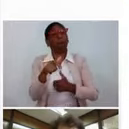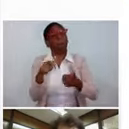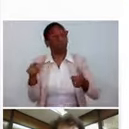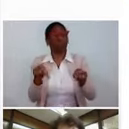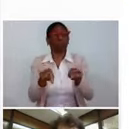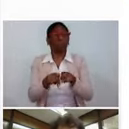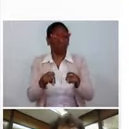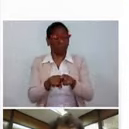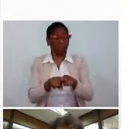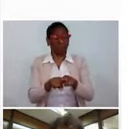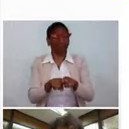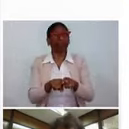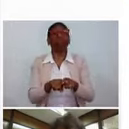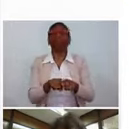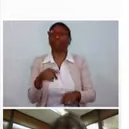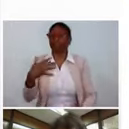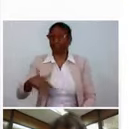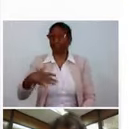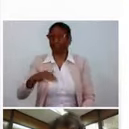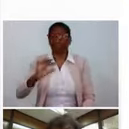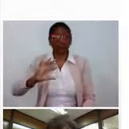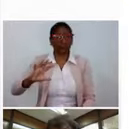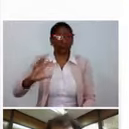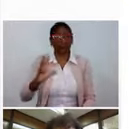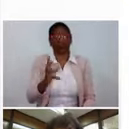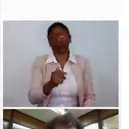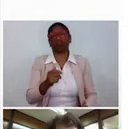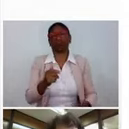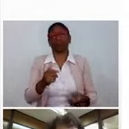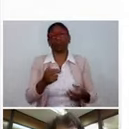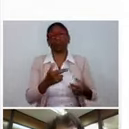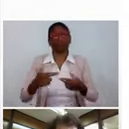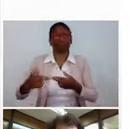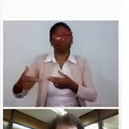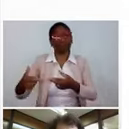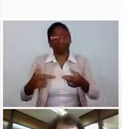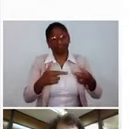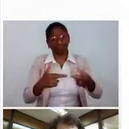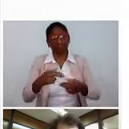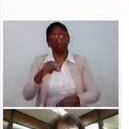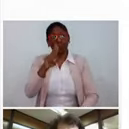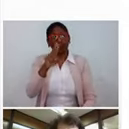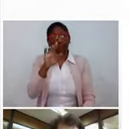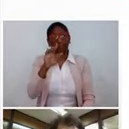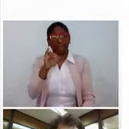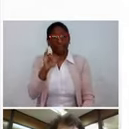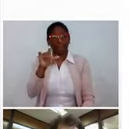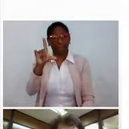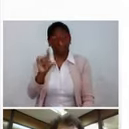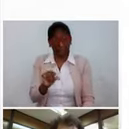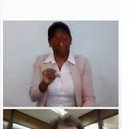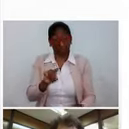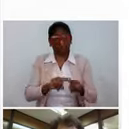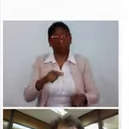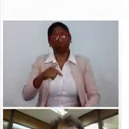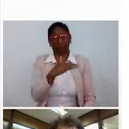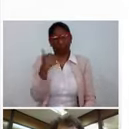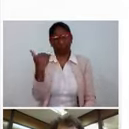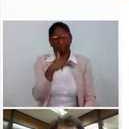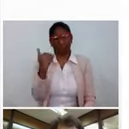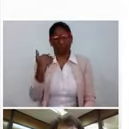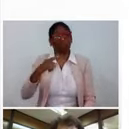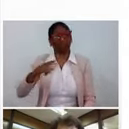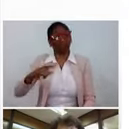ele repercute, como a gente vai ver em seguida, menos, mas repercute nas UTIs e aqui, por fim, os óbitos. Né? Então,